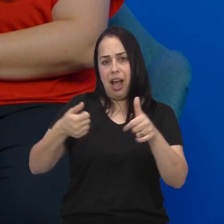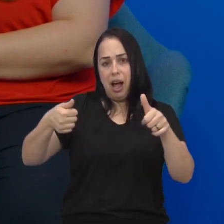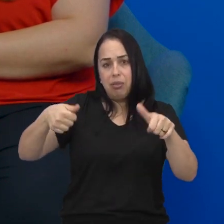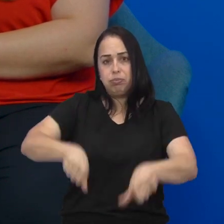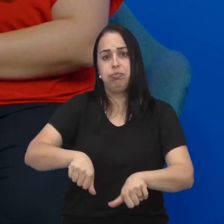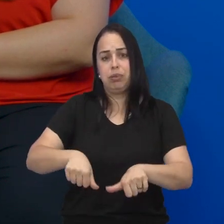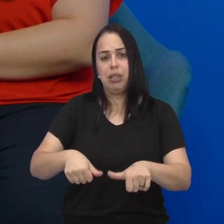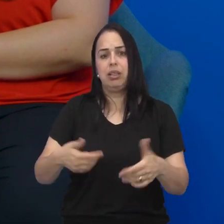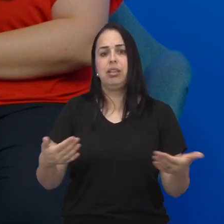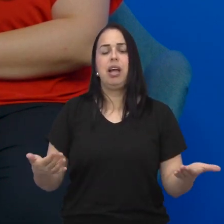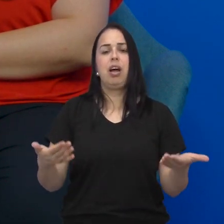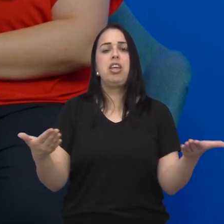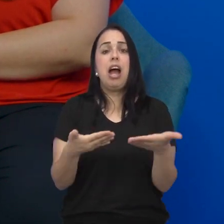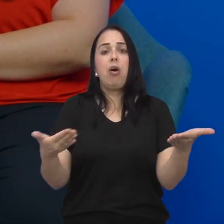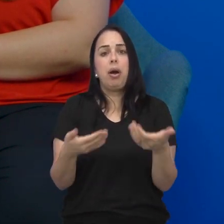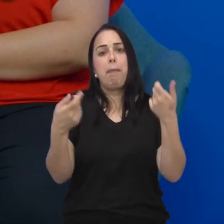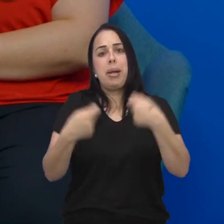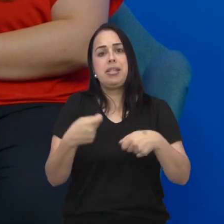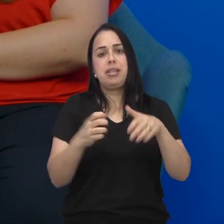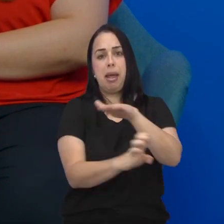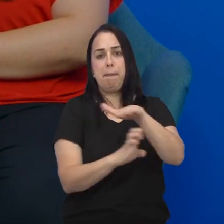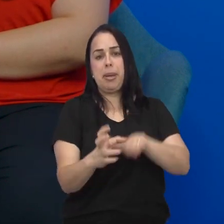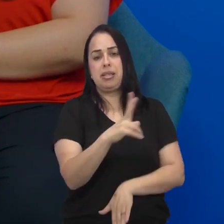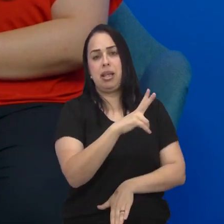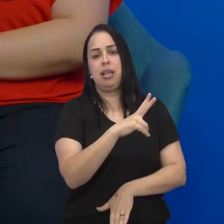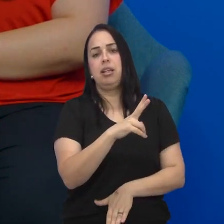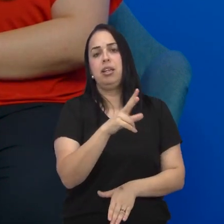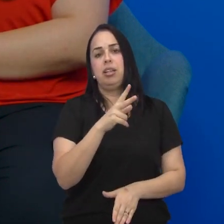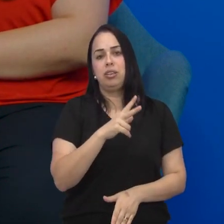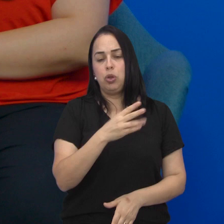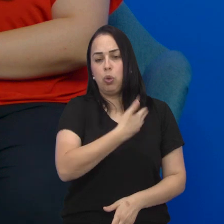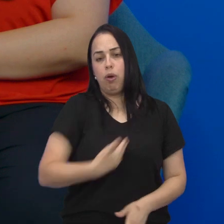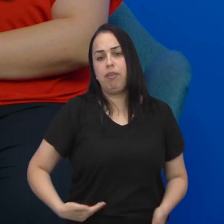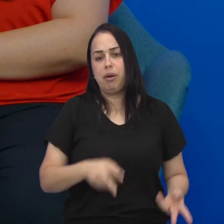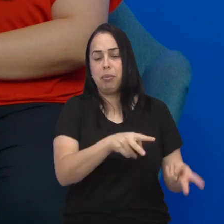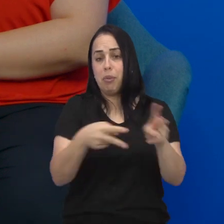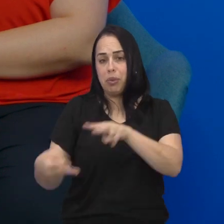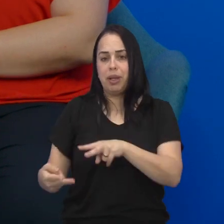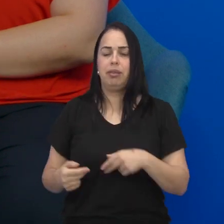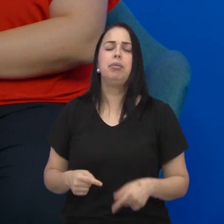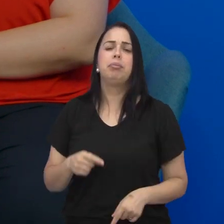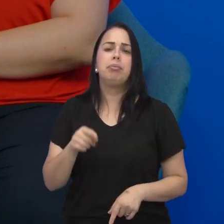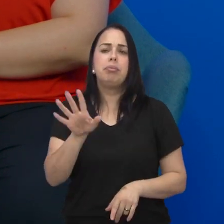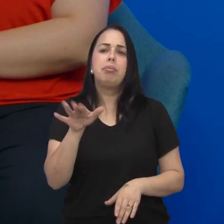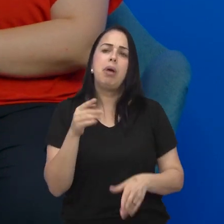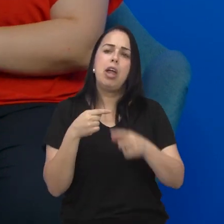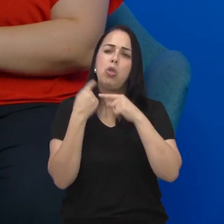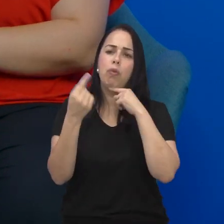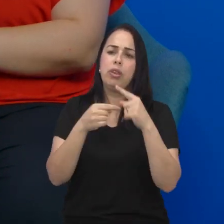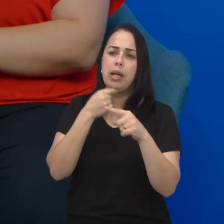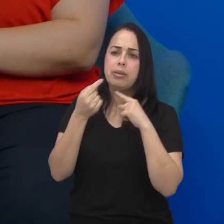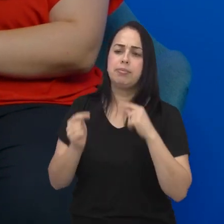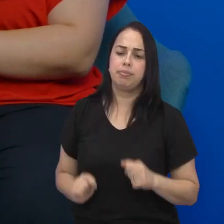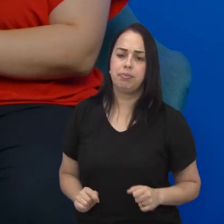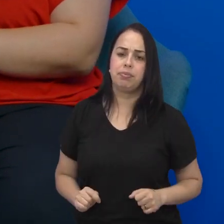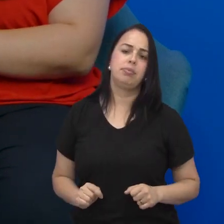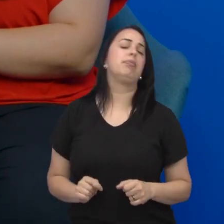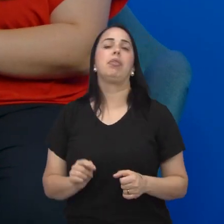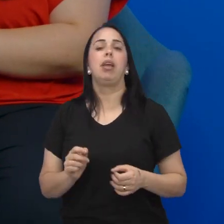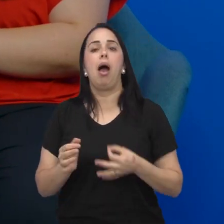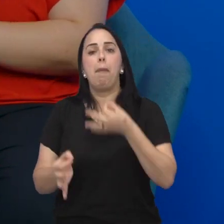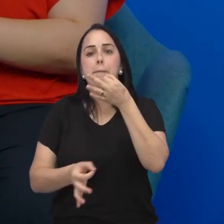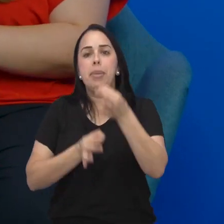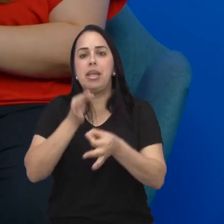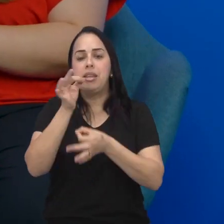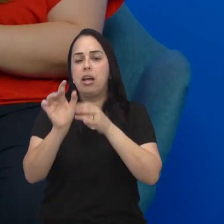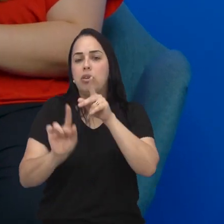decisão agora de privatização, né, Marina? De desestatização, na verdade. E uma outra dúvida que eu tenho é se existe, justamente por causa disso